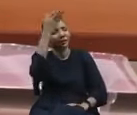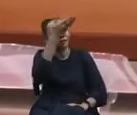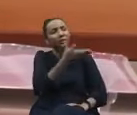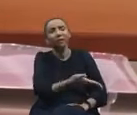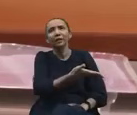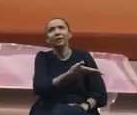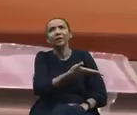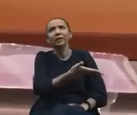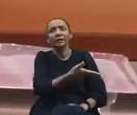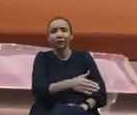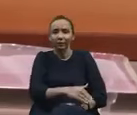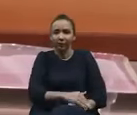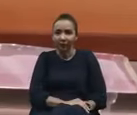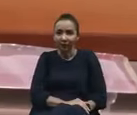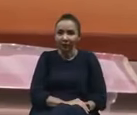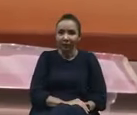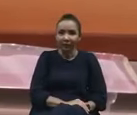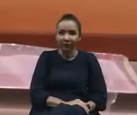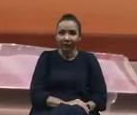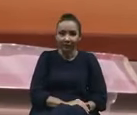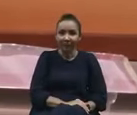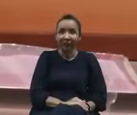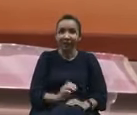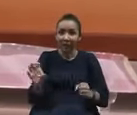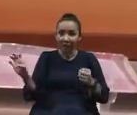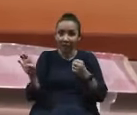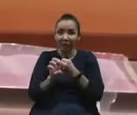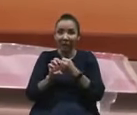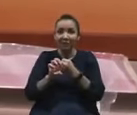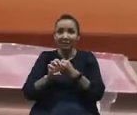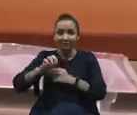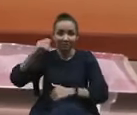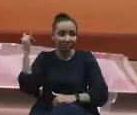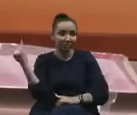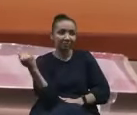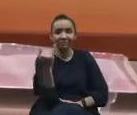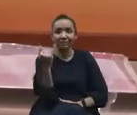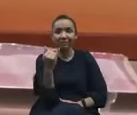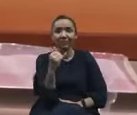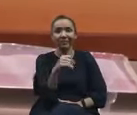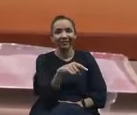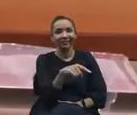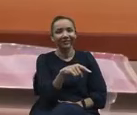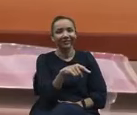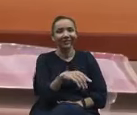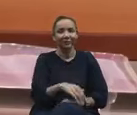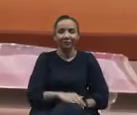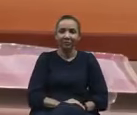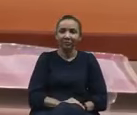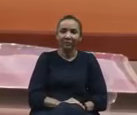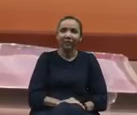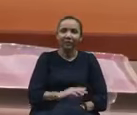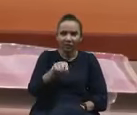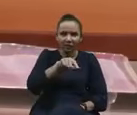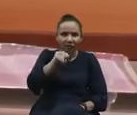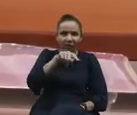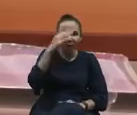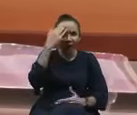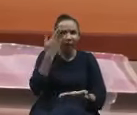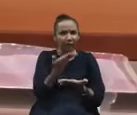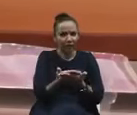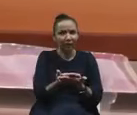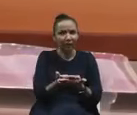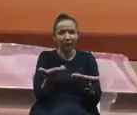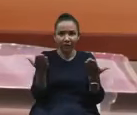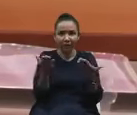quem acredita que nesse momento aqui tem anjos que estão nos observando quem acredita nisso quem acredita também